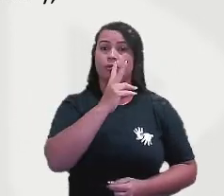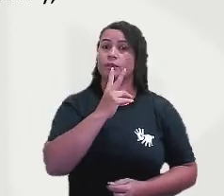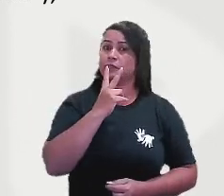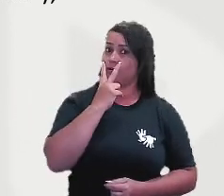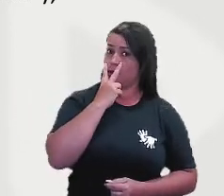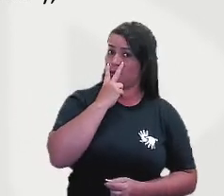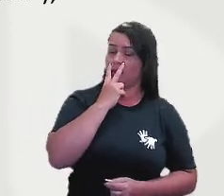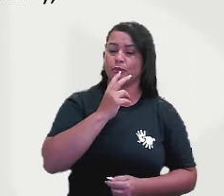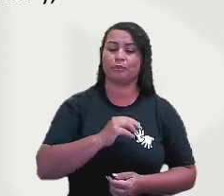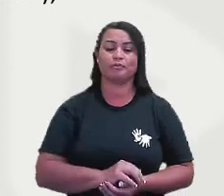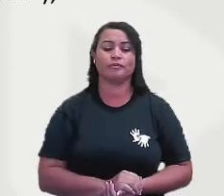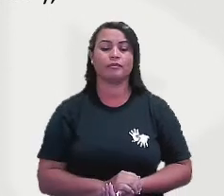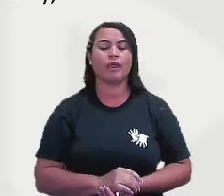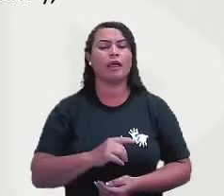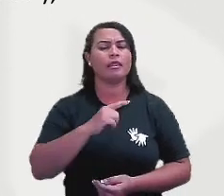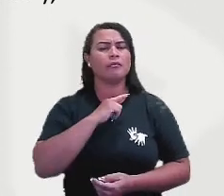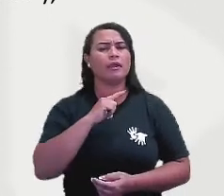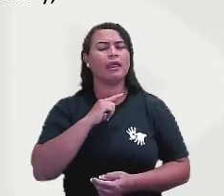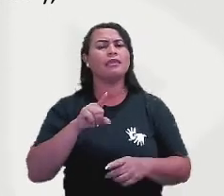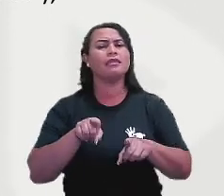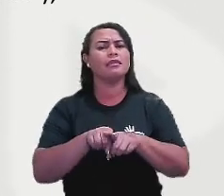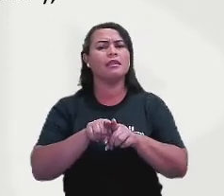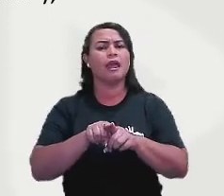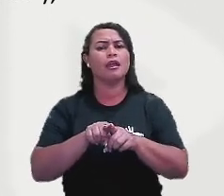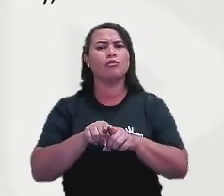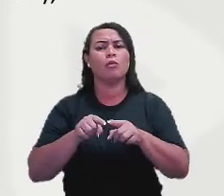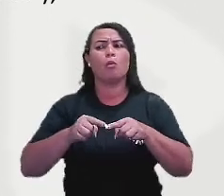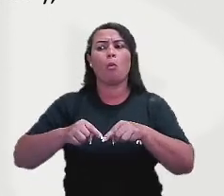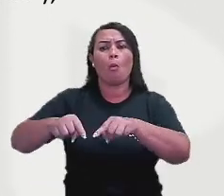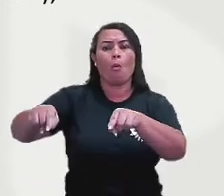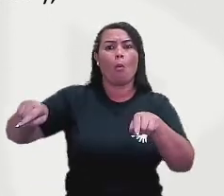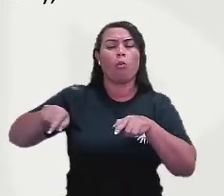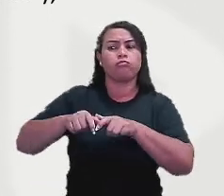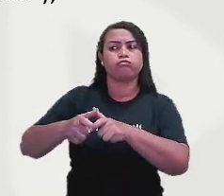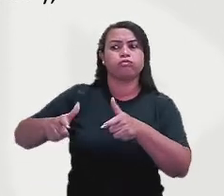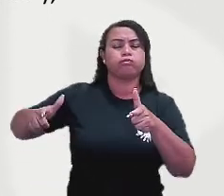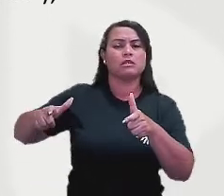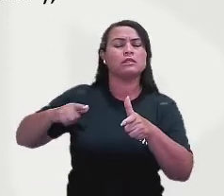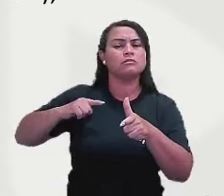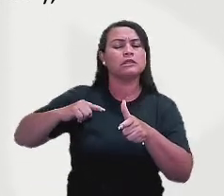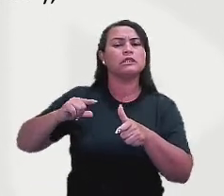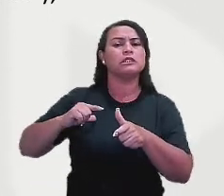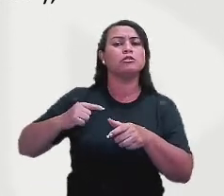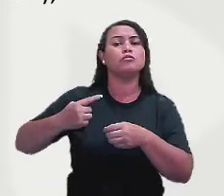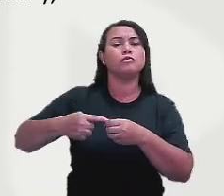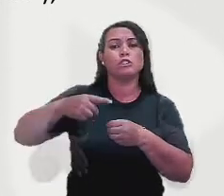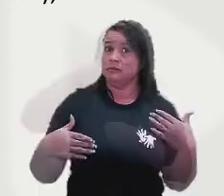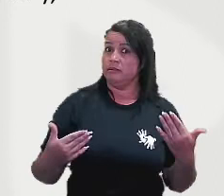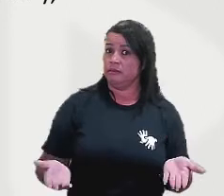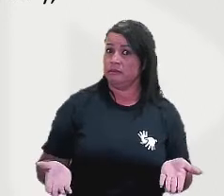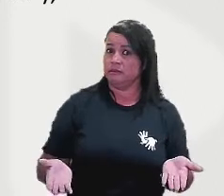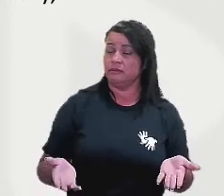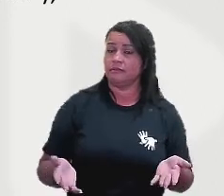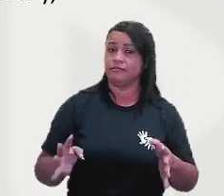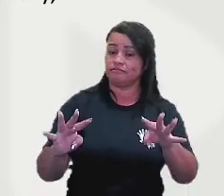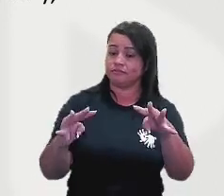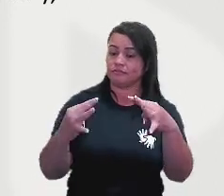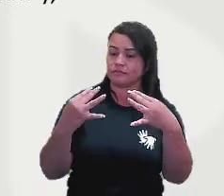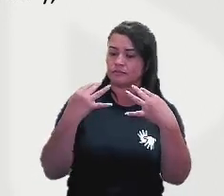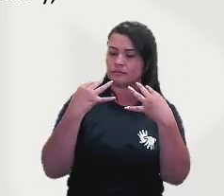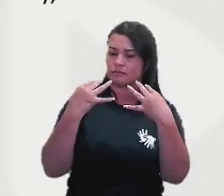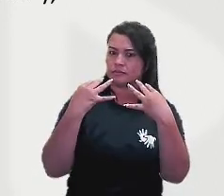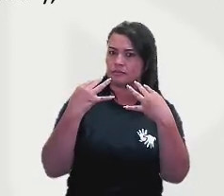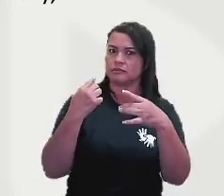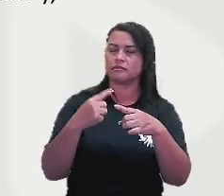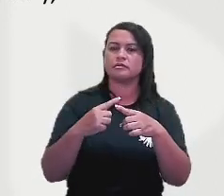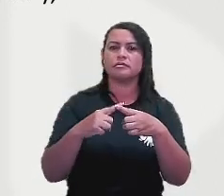Antão, abrangendo uma grande extensão de terra que hoje são ocupadas pelos municípios de... Presta bem atenção aqui,